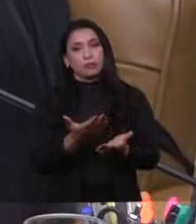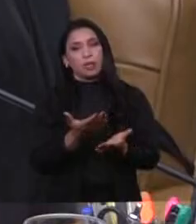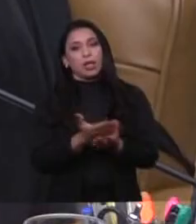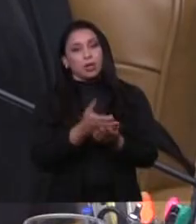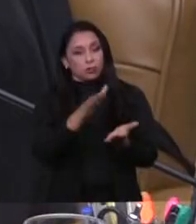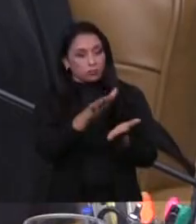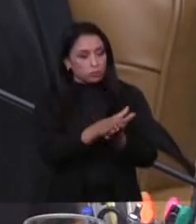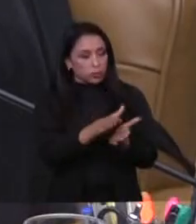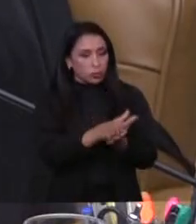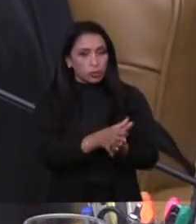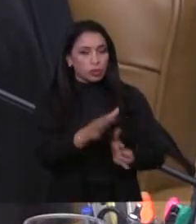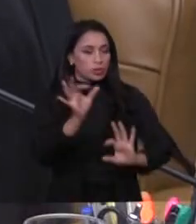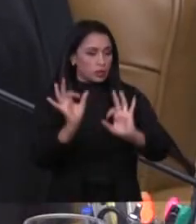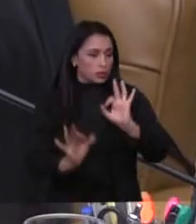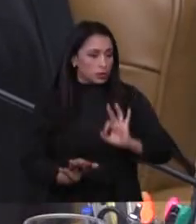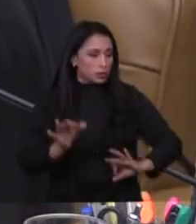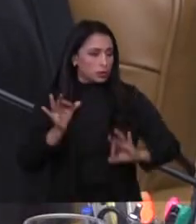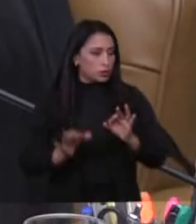do presente caso.